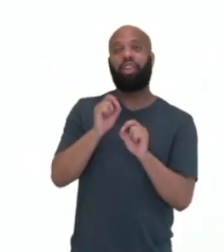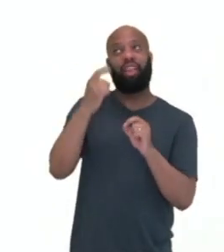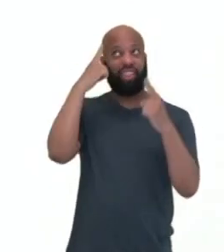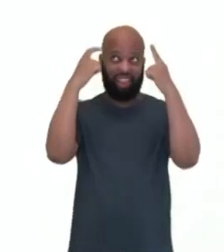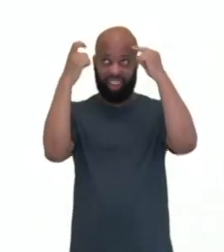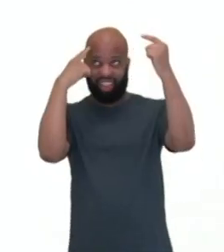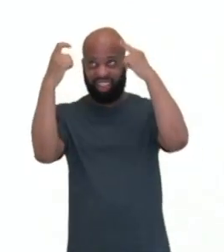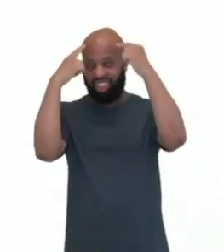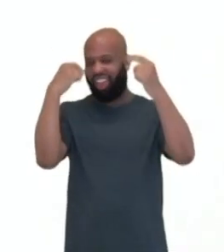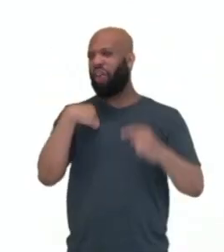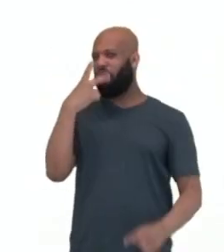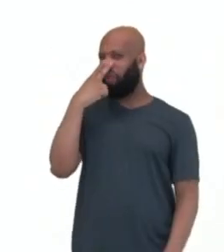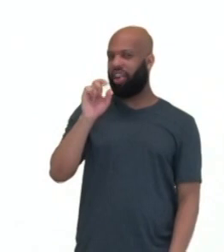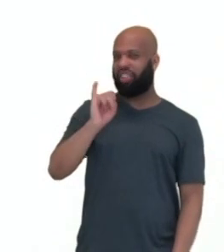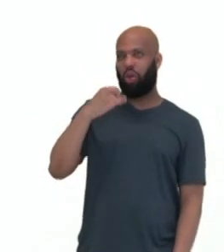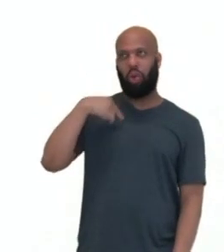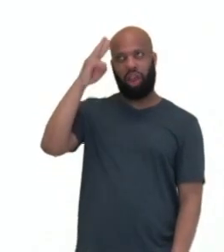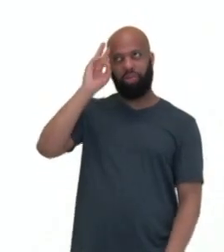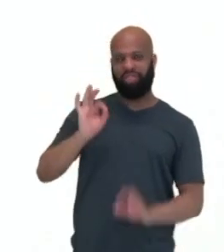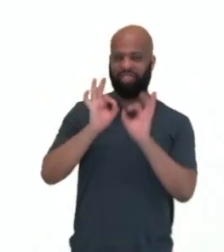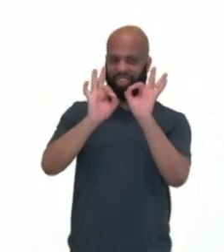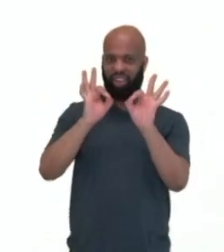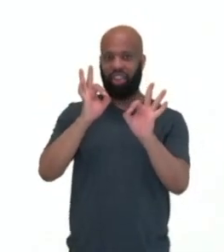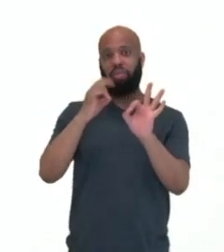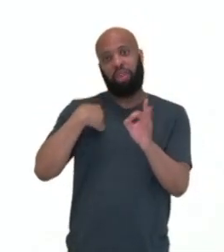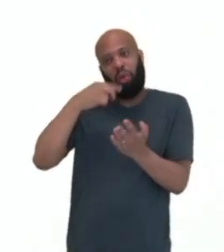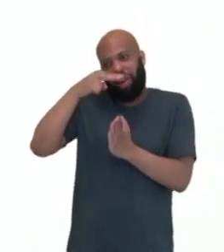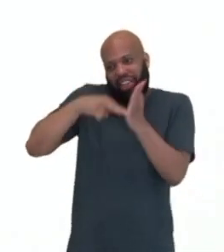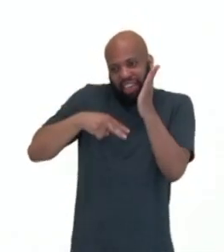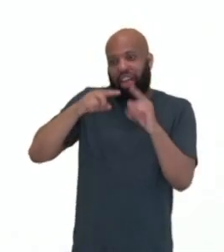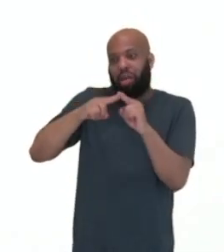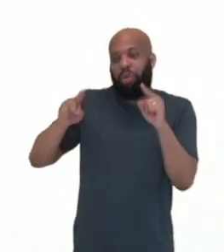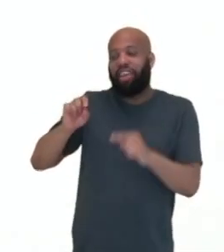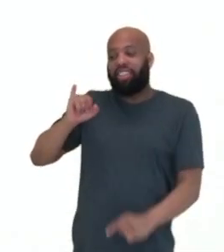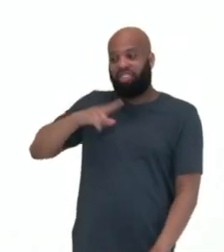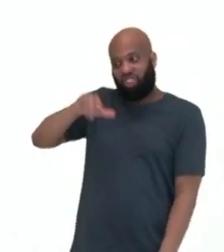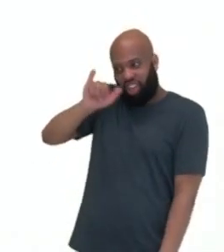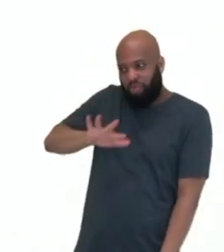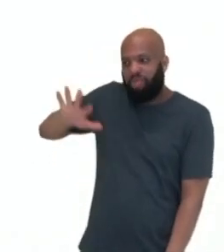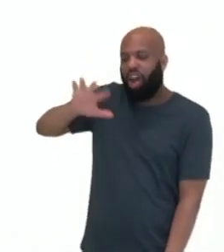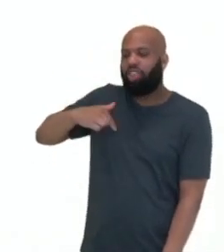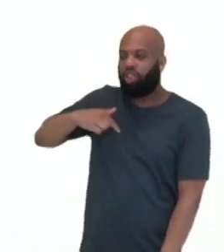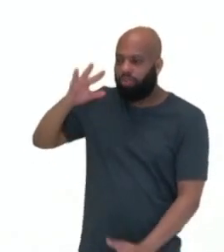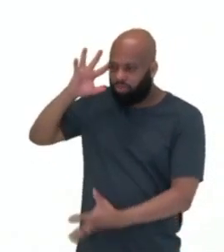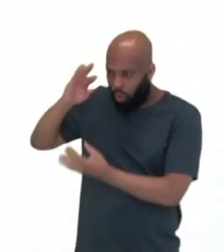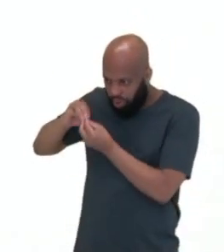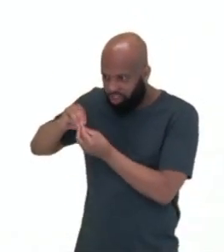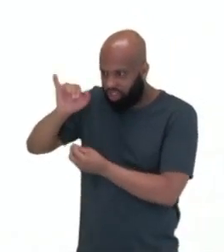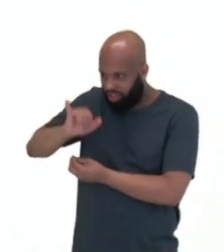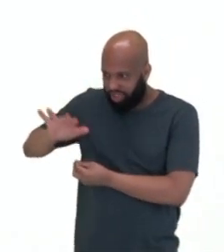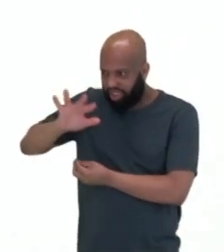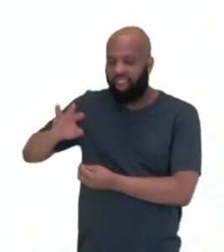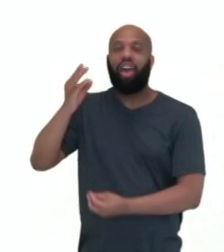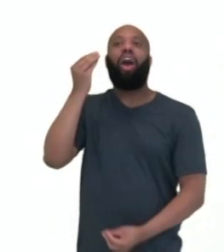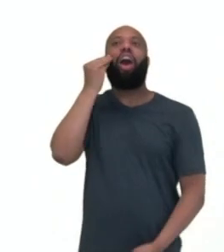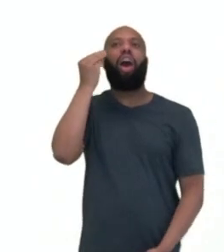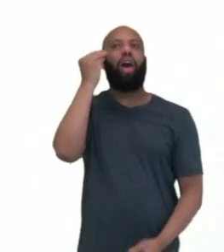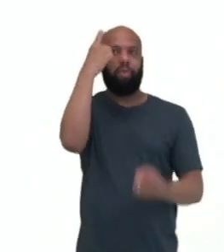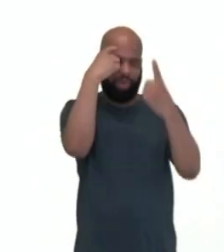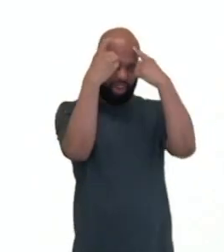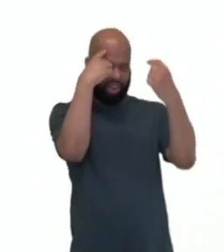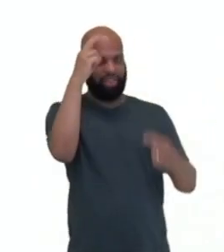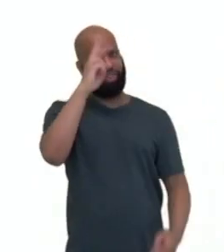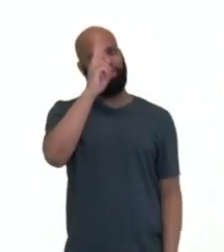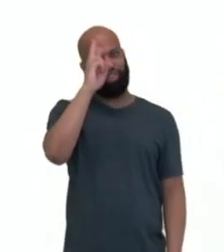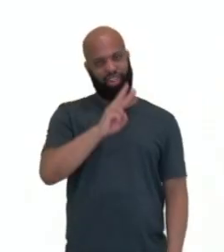não me traia a memória, de certa forma lendo, porque quando havia figuras, eu inventava as histórias que elas